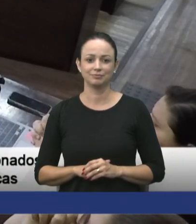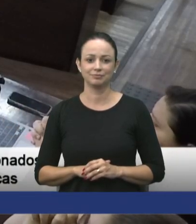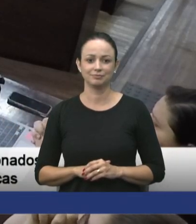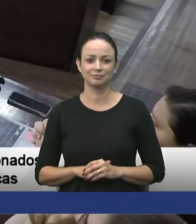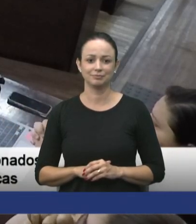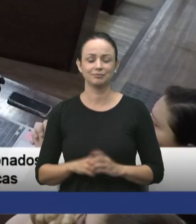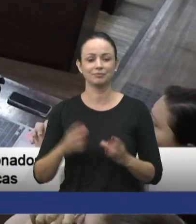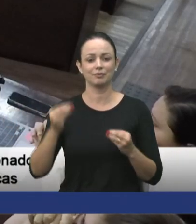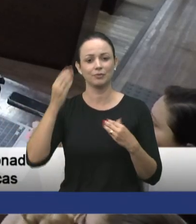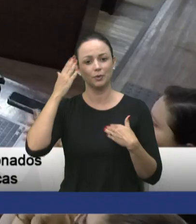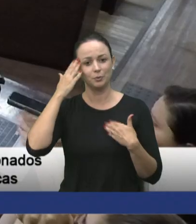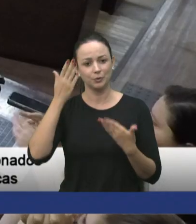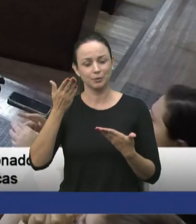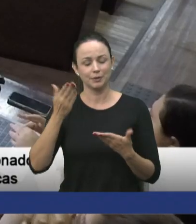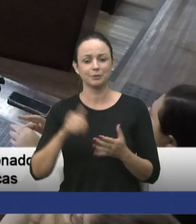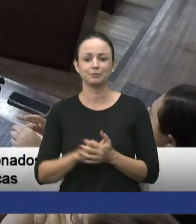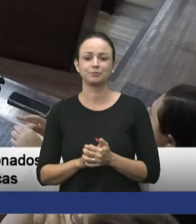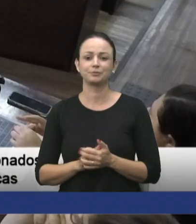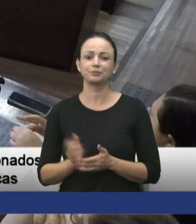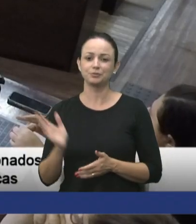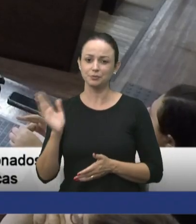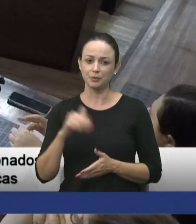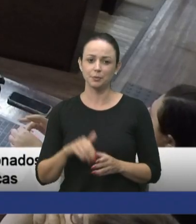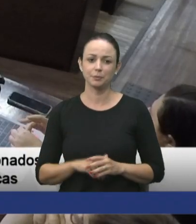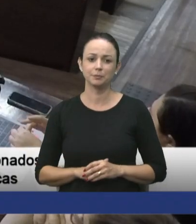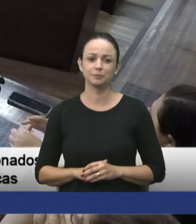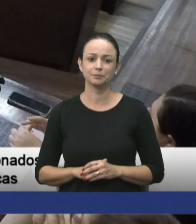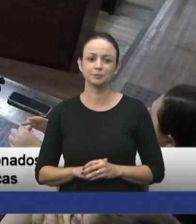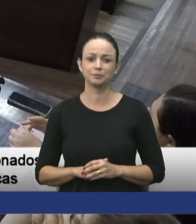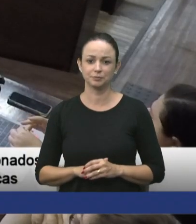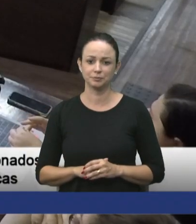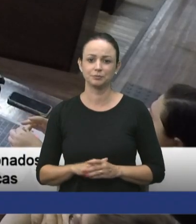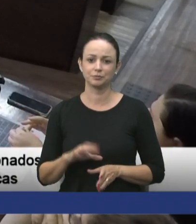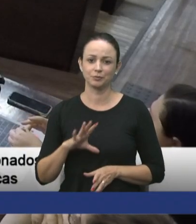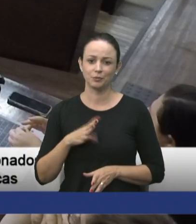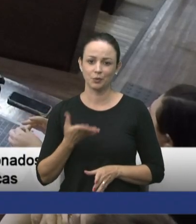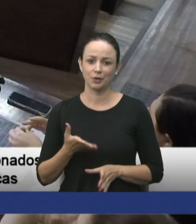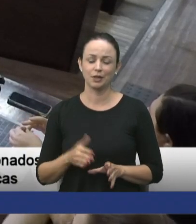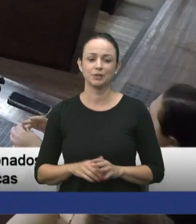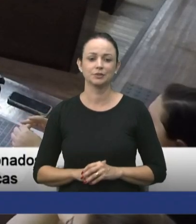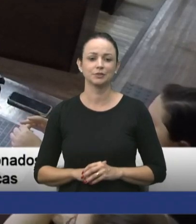Muito obrigada, Rê. Vamos lá? Vamos? Coragem.